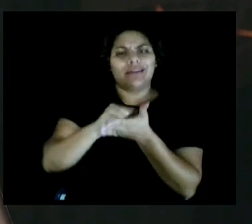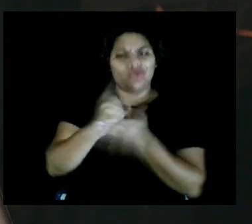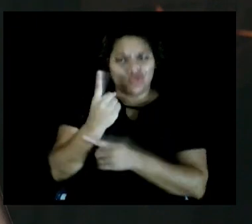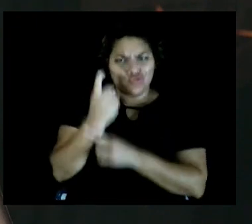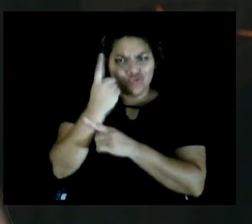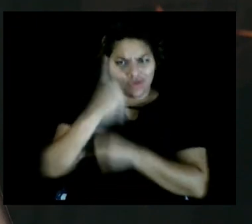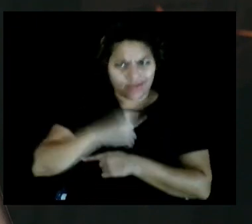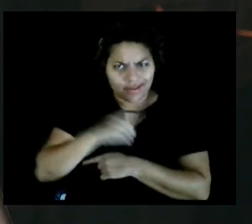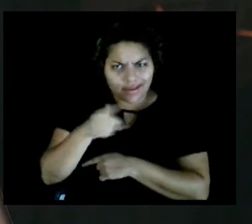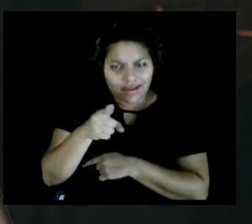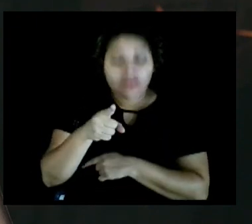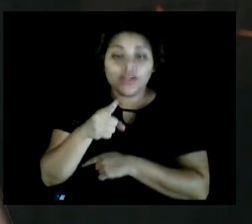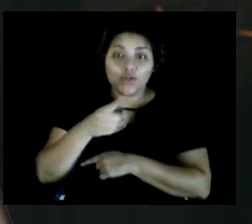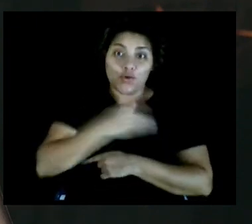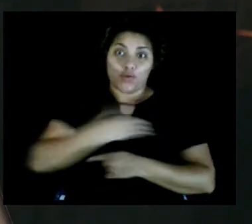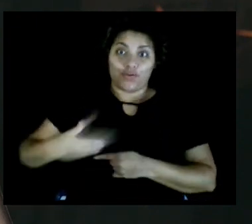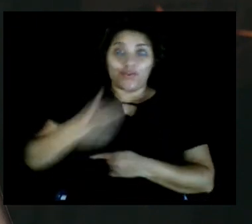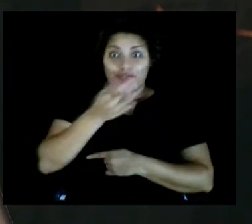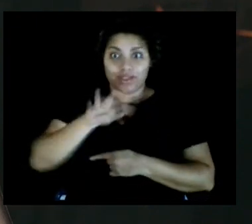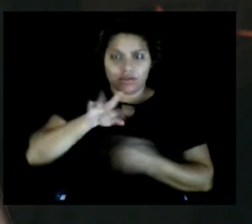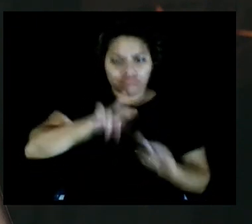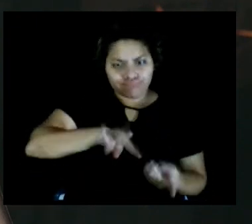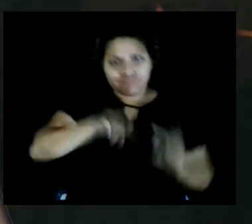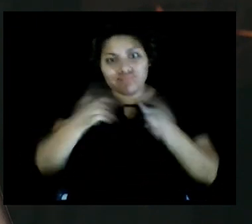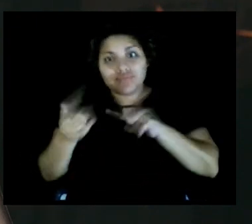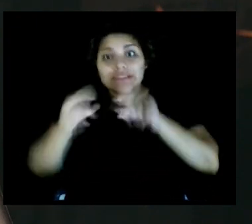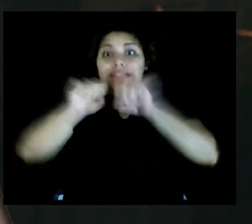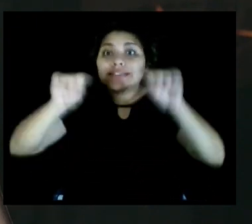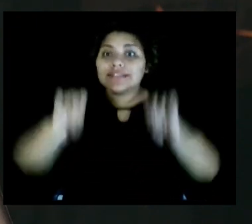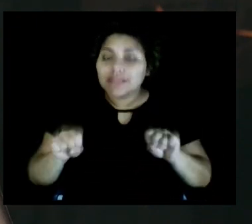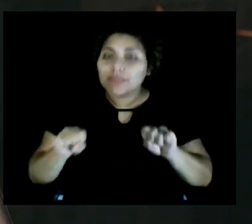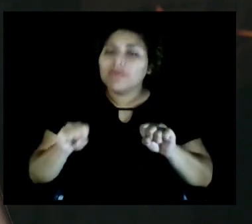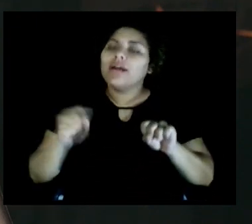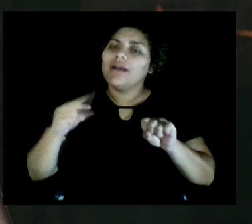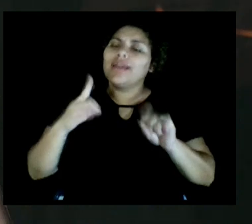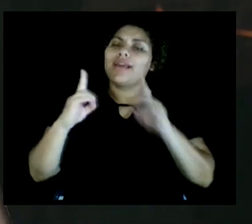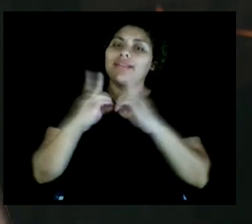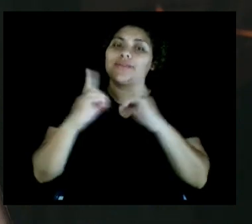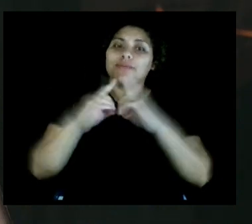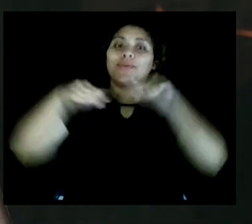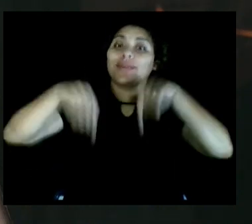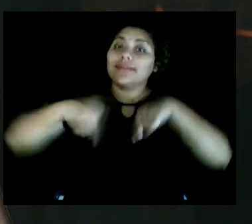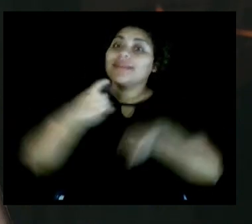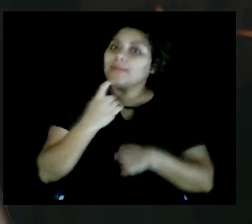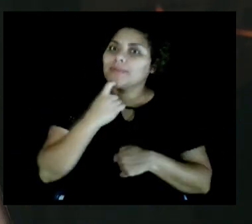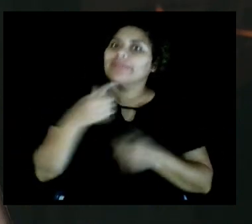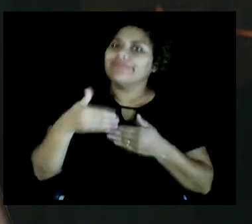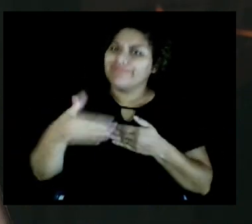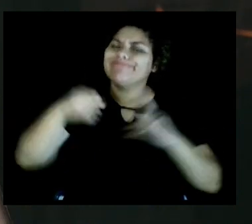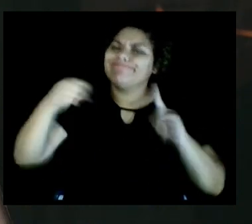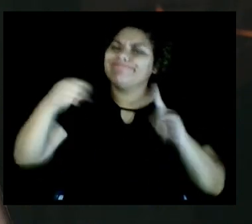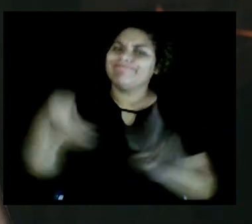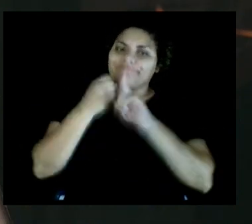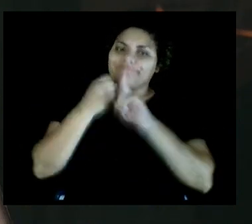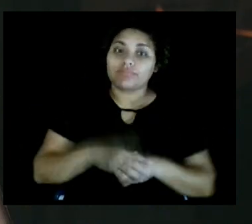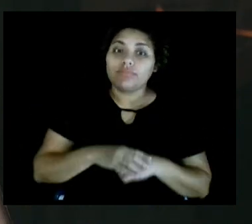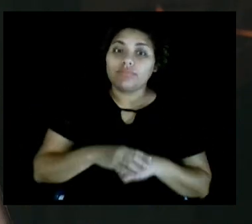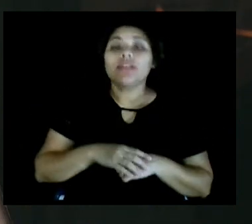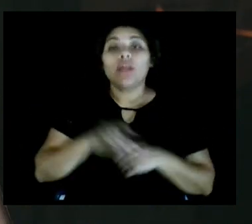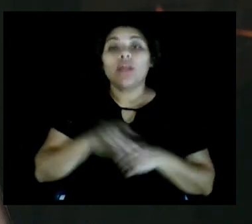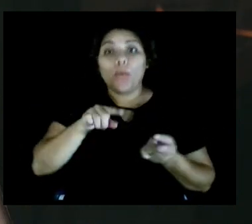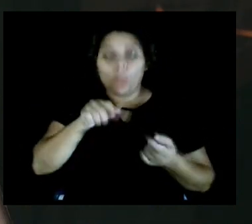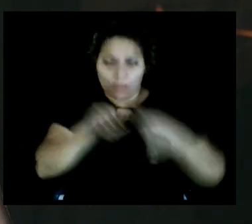o sistema do Cadastro Único e o atendimento aqui em Campinas será impactado. A mudança vai ocorrer entre os dias